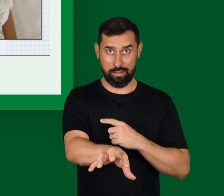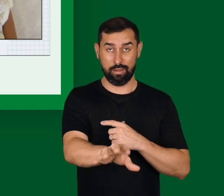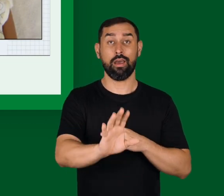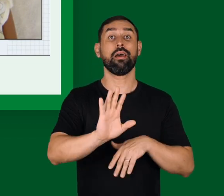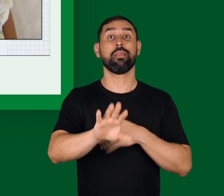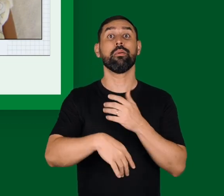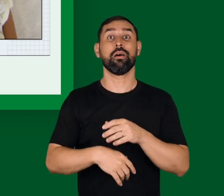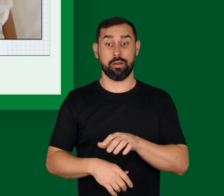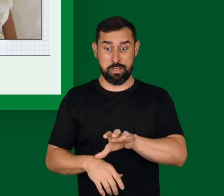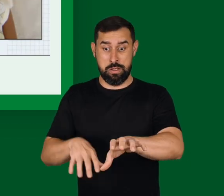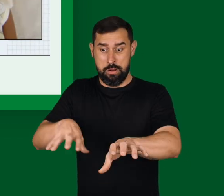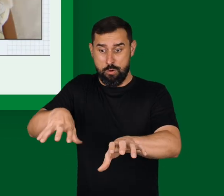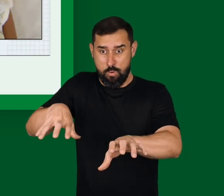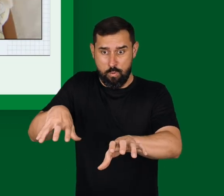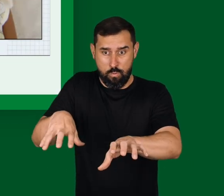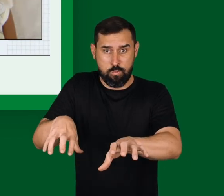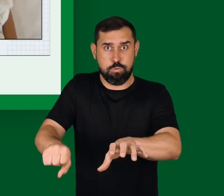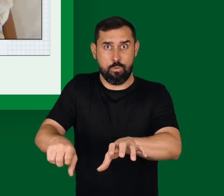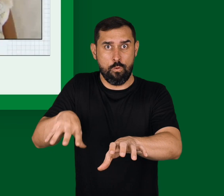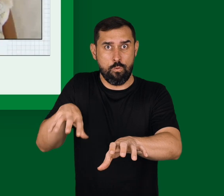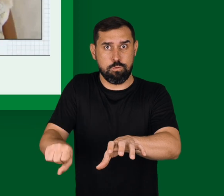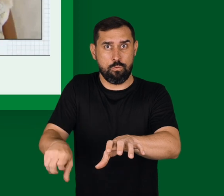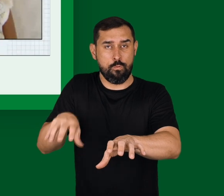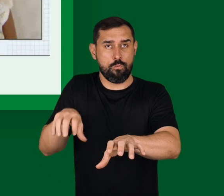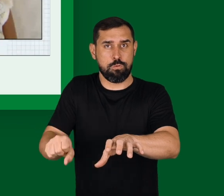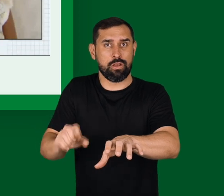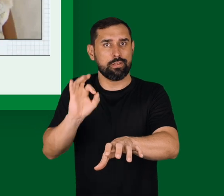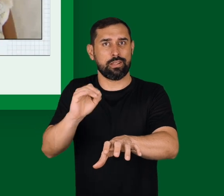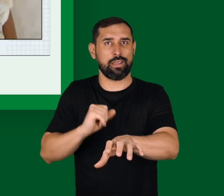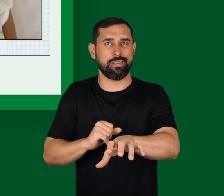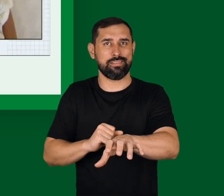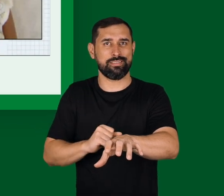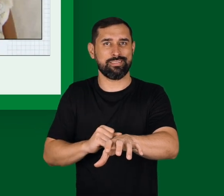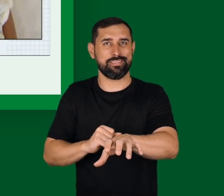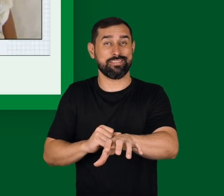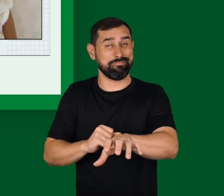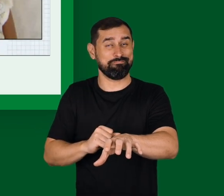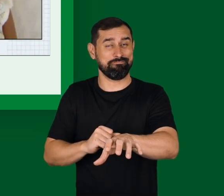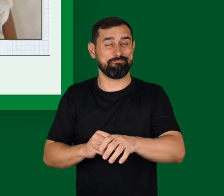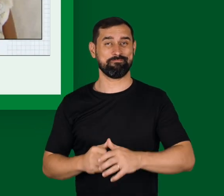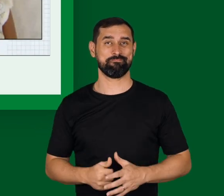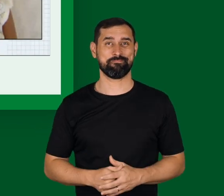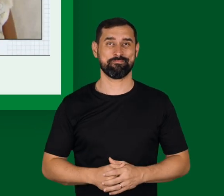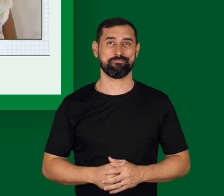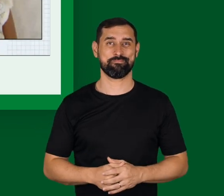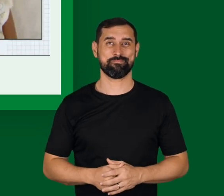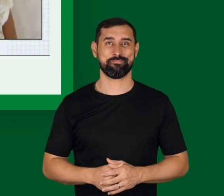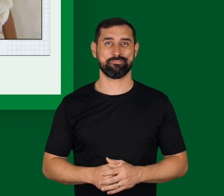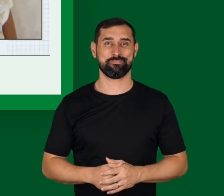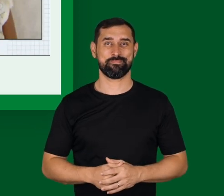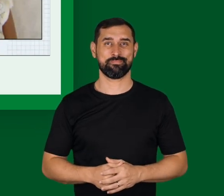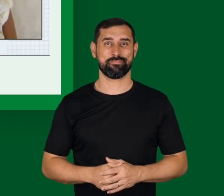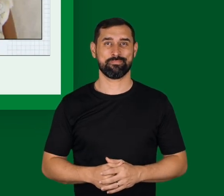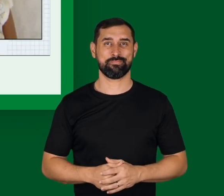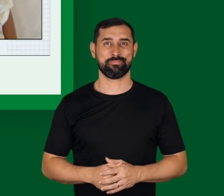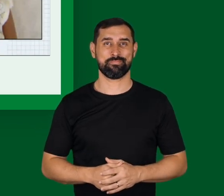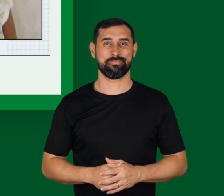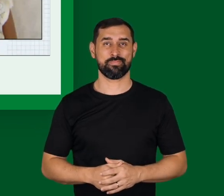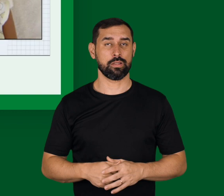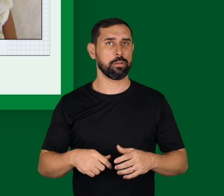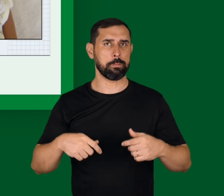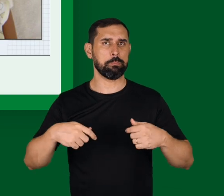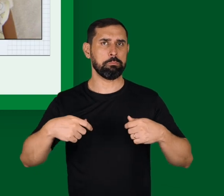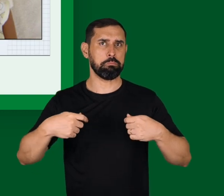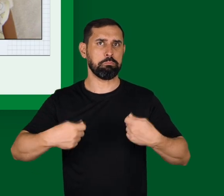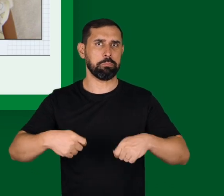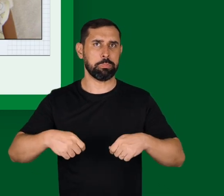para que a gente faça uma ventilação de forma adequada, né? Bolsa, válvula, máscara, tá?